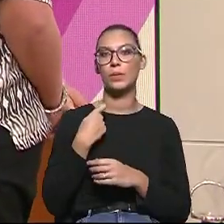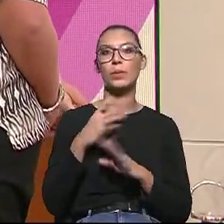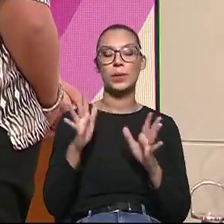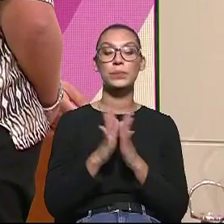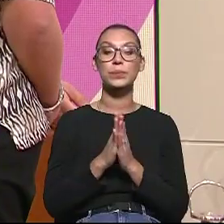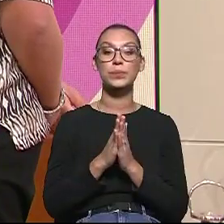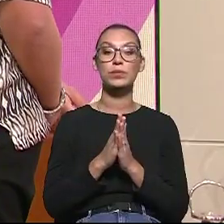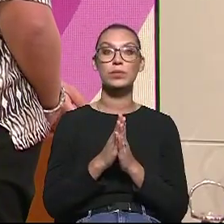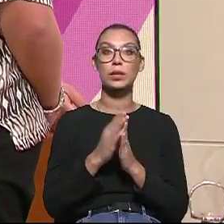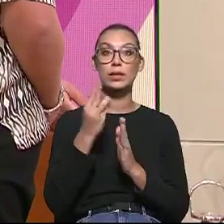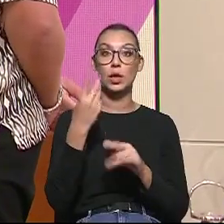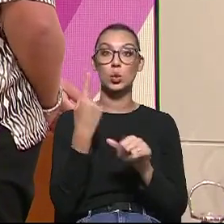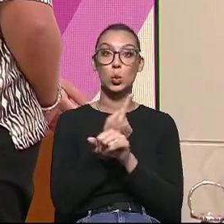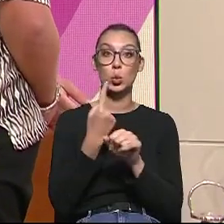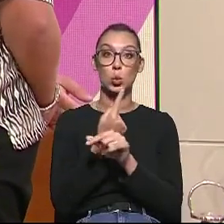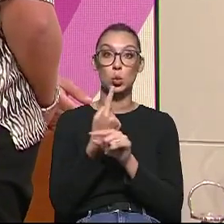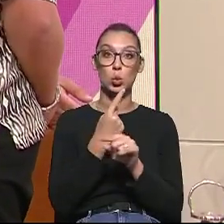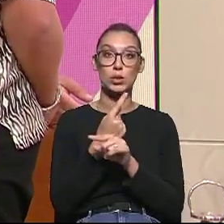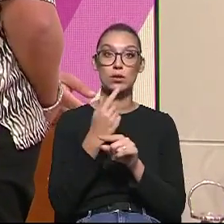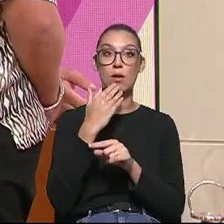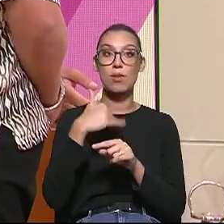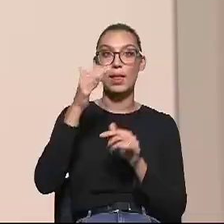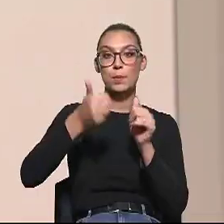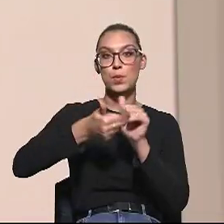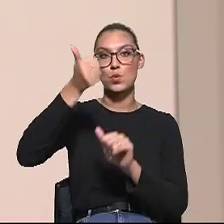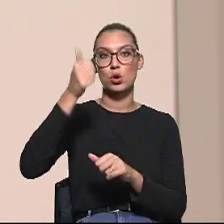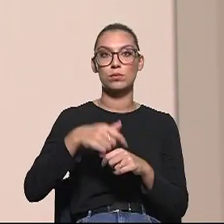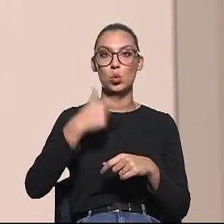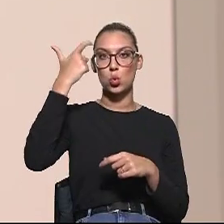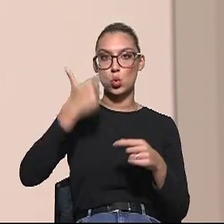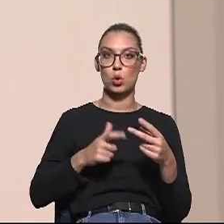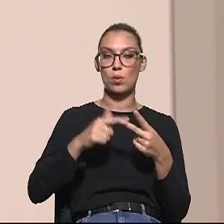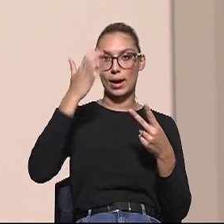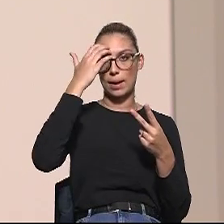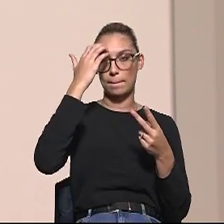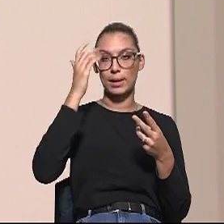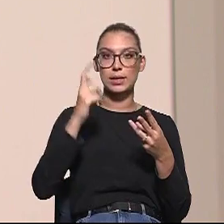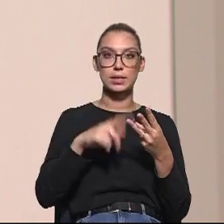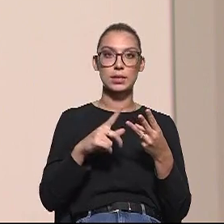claque. 3 coisas que melhoram com a idade. O corpo, a cabeça e...